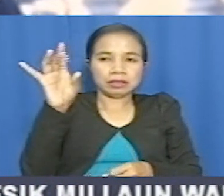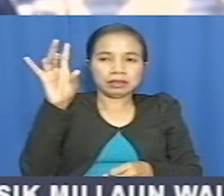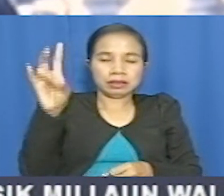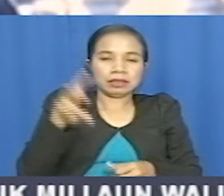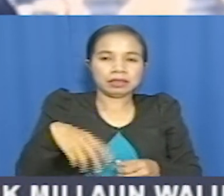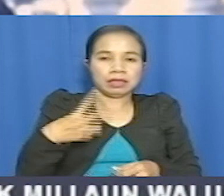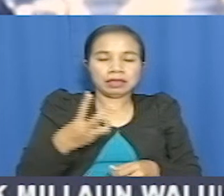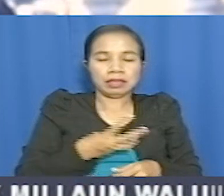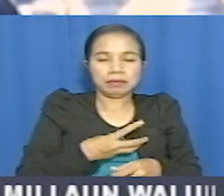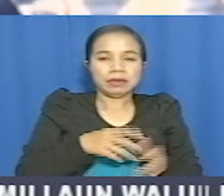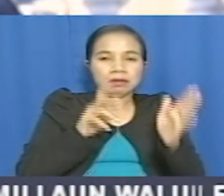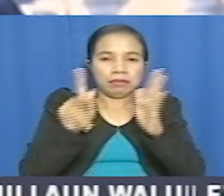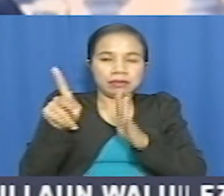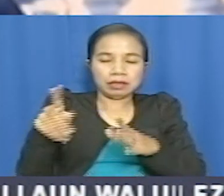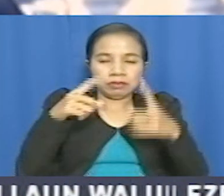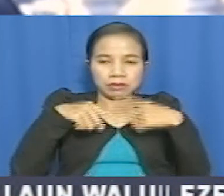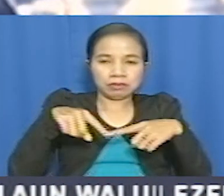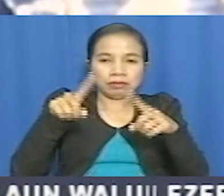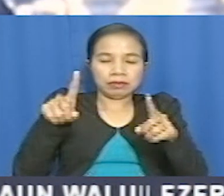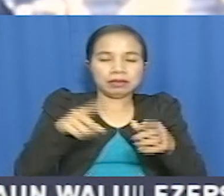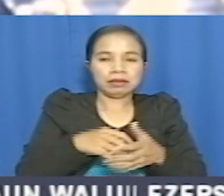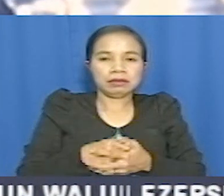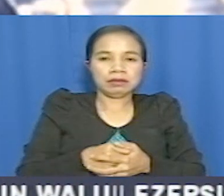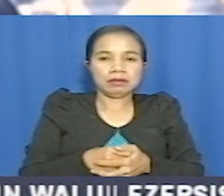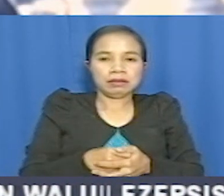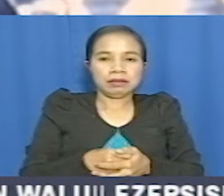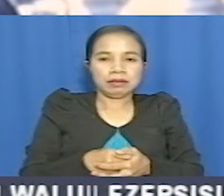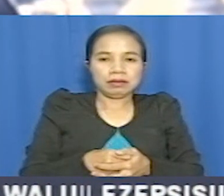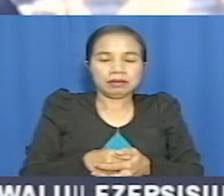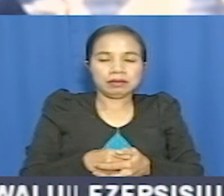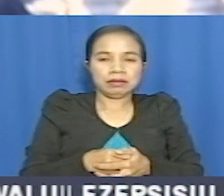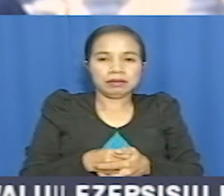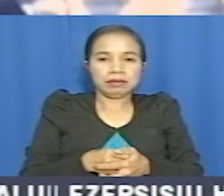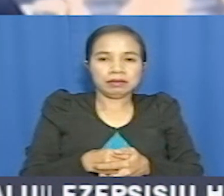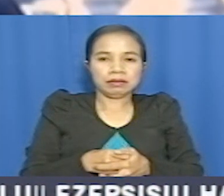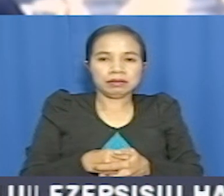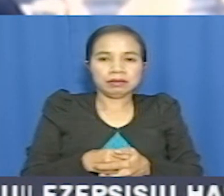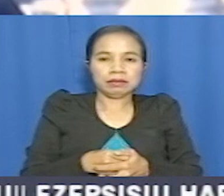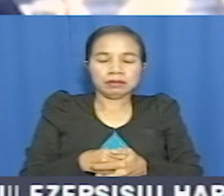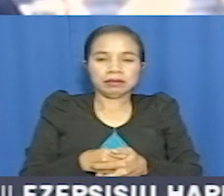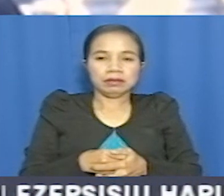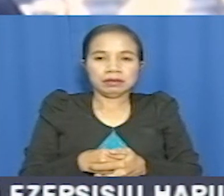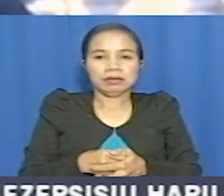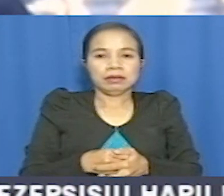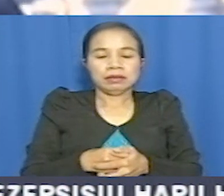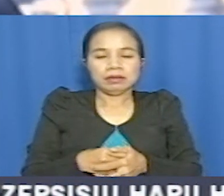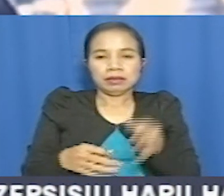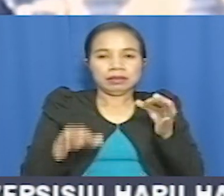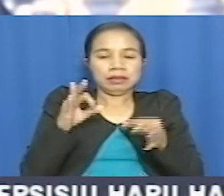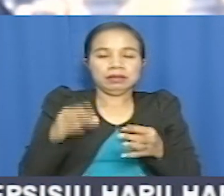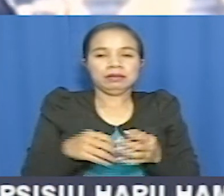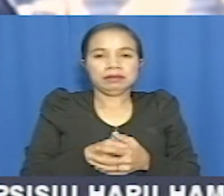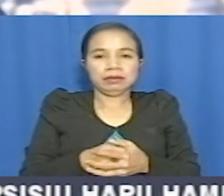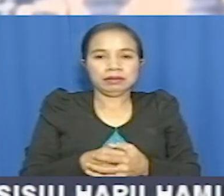saya aminia plano ame ba ato alu imbuskada. Alu imbuskada masih kuando kaila